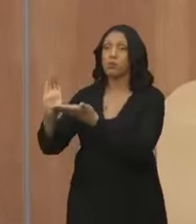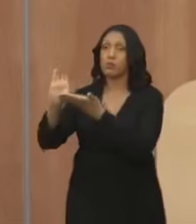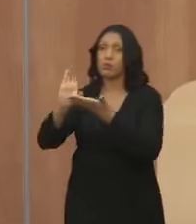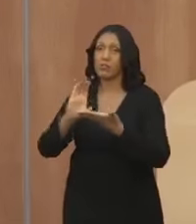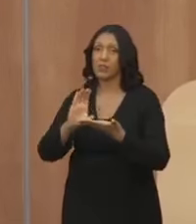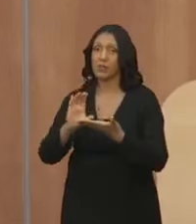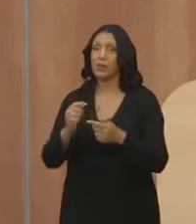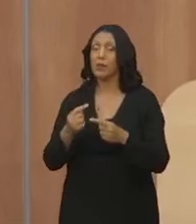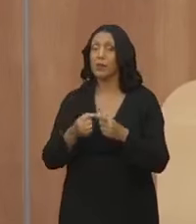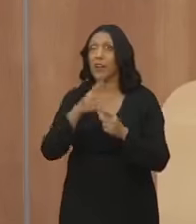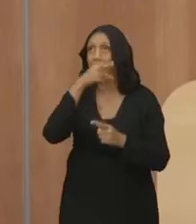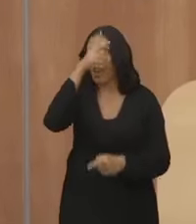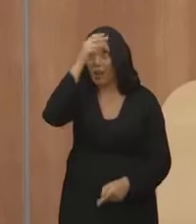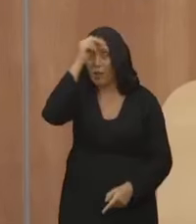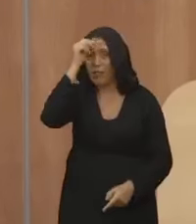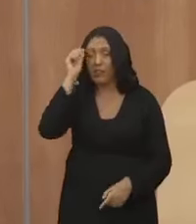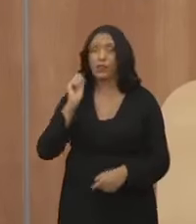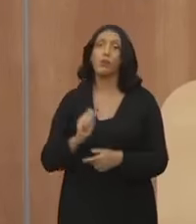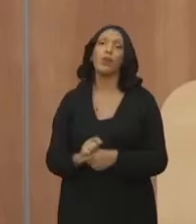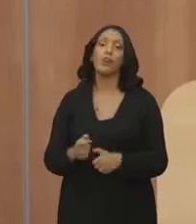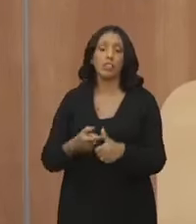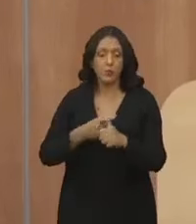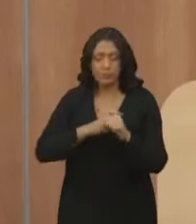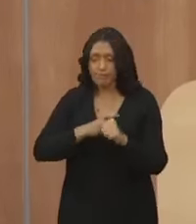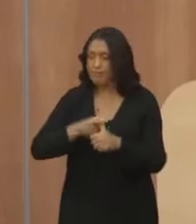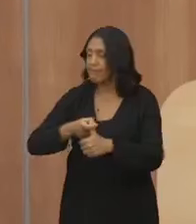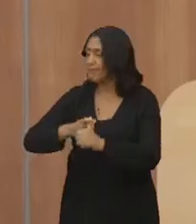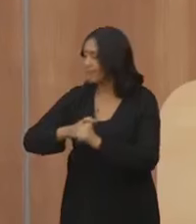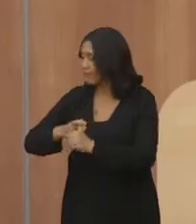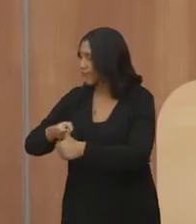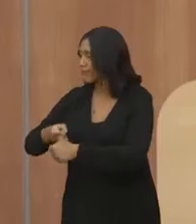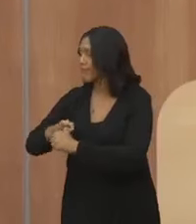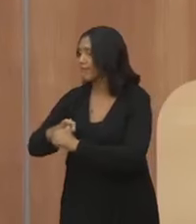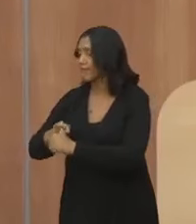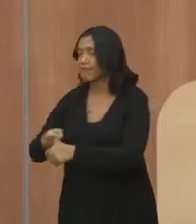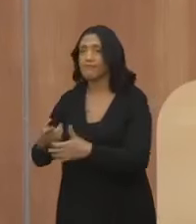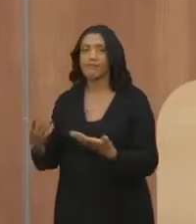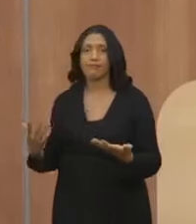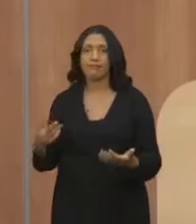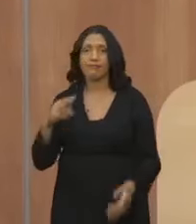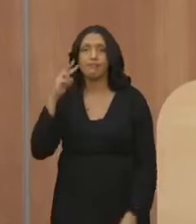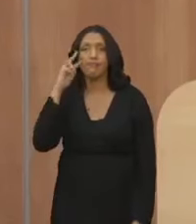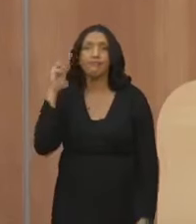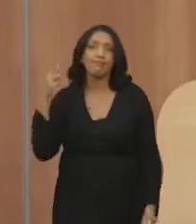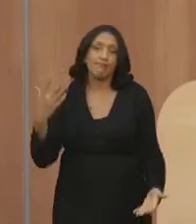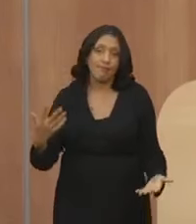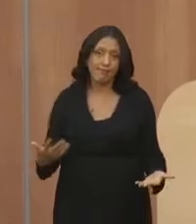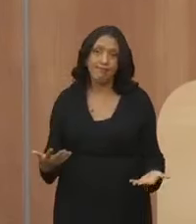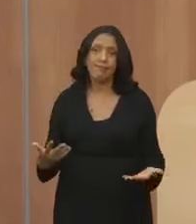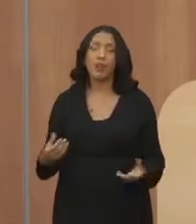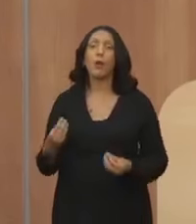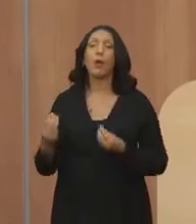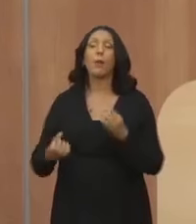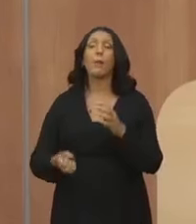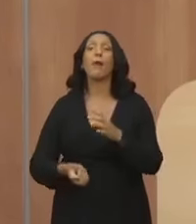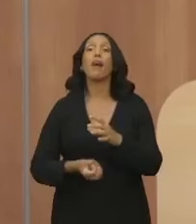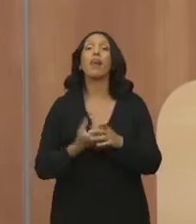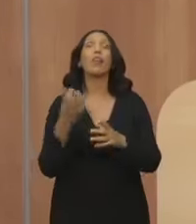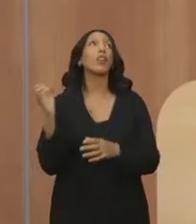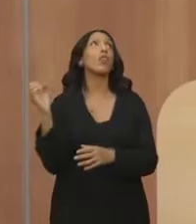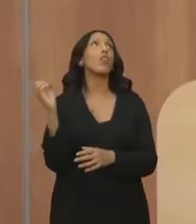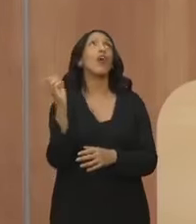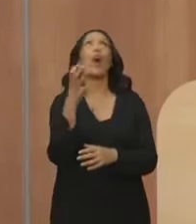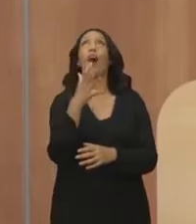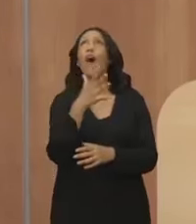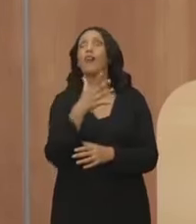tem aumentado, considerando que os recursos, como o próprio prefeito disse na Jovem Pan essa semana, que